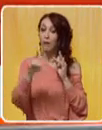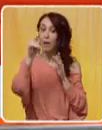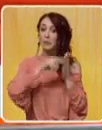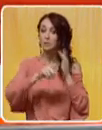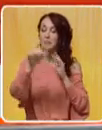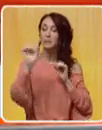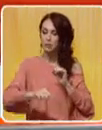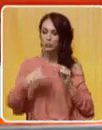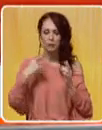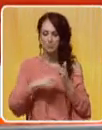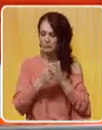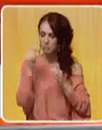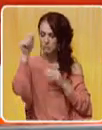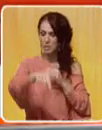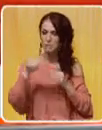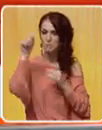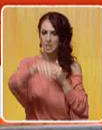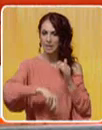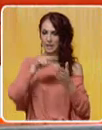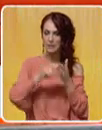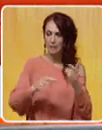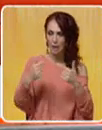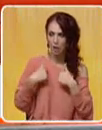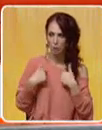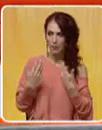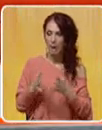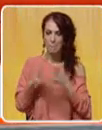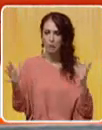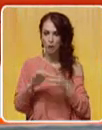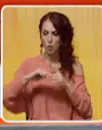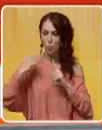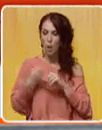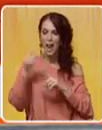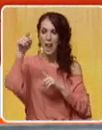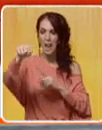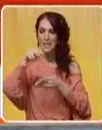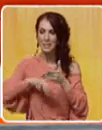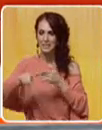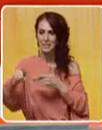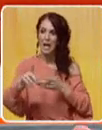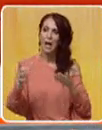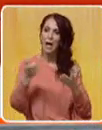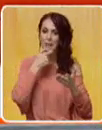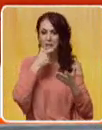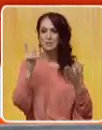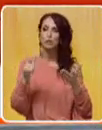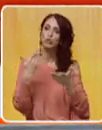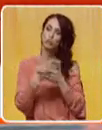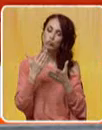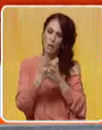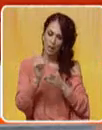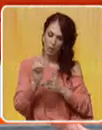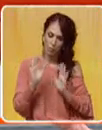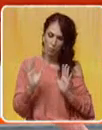deste momento nós íamos sempre ou seja eu passava e grande parte do ano lá e a não ser quando depois comecei a estudar